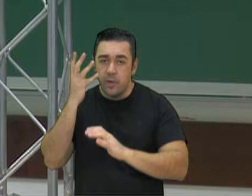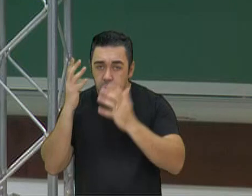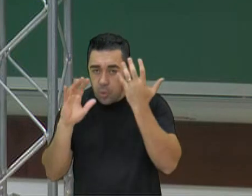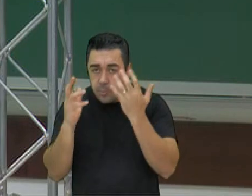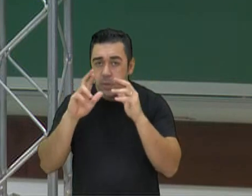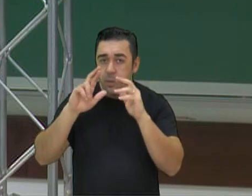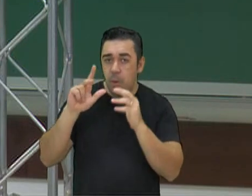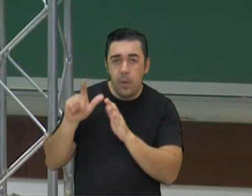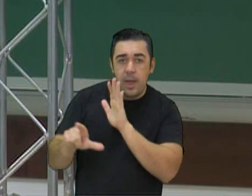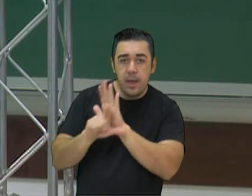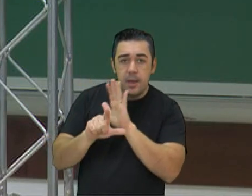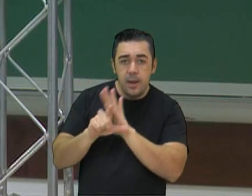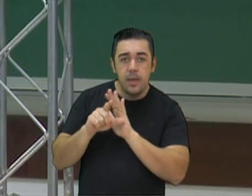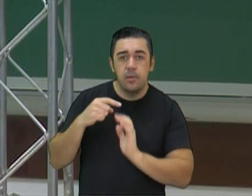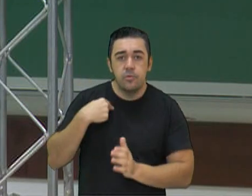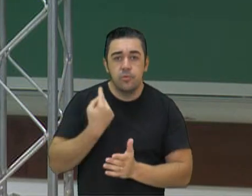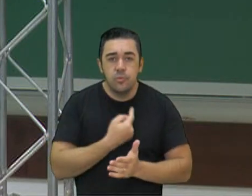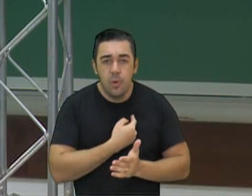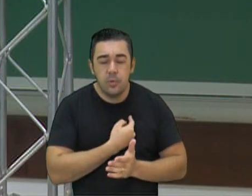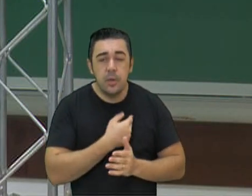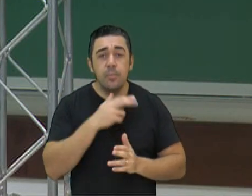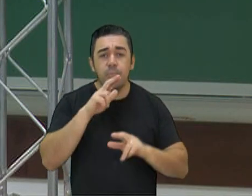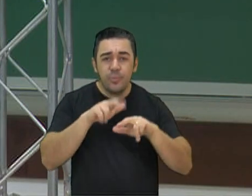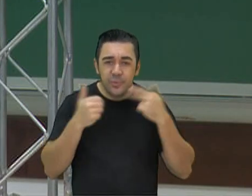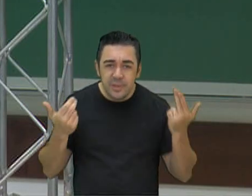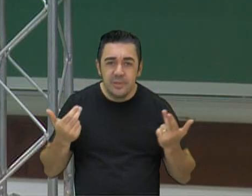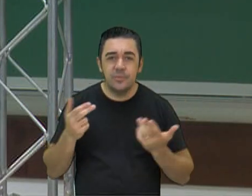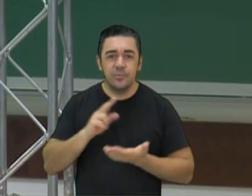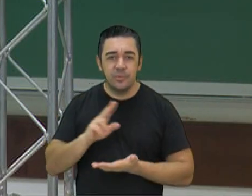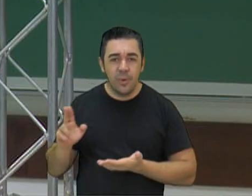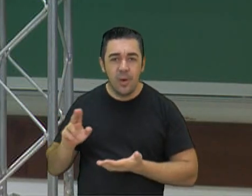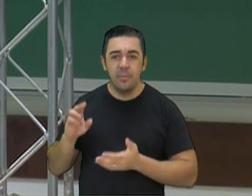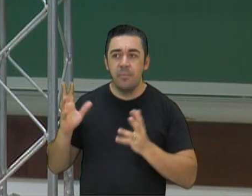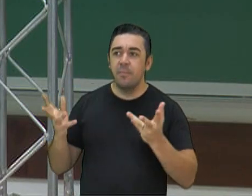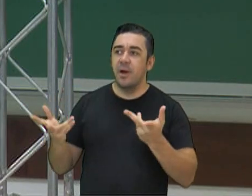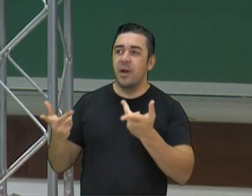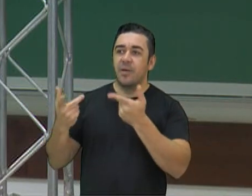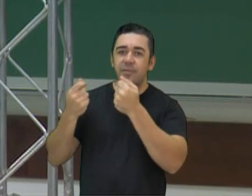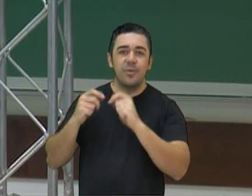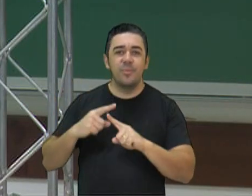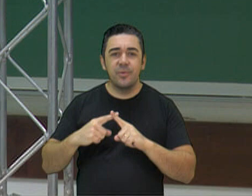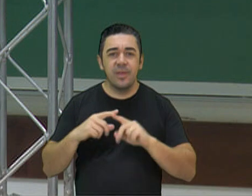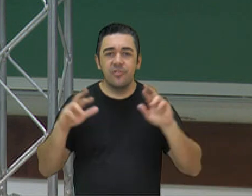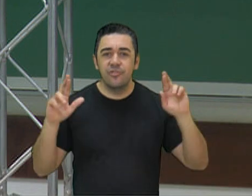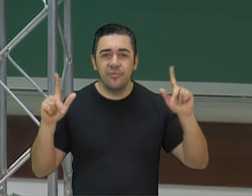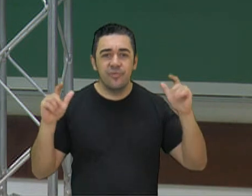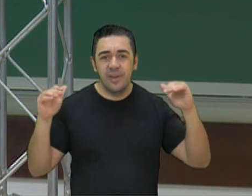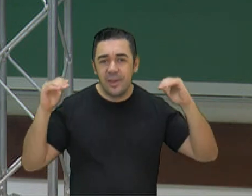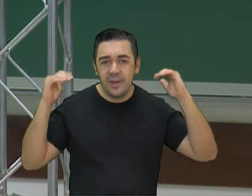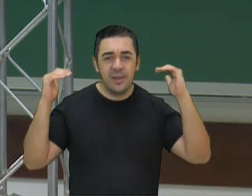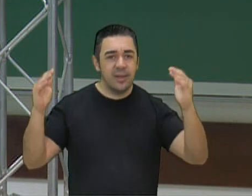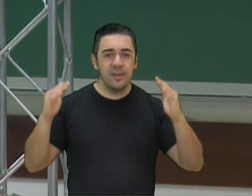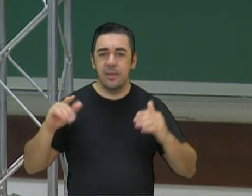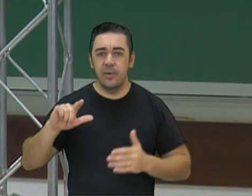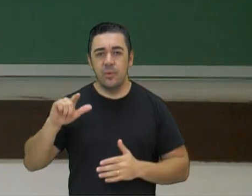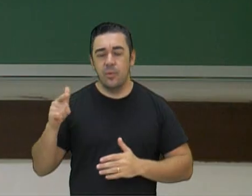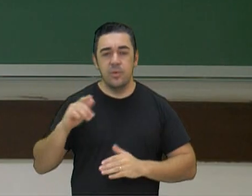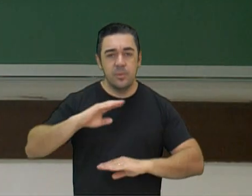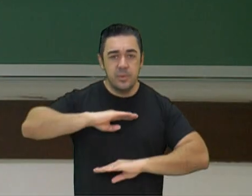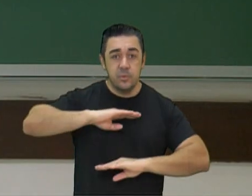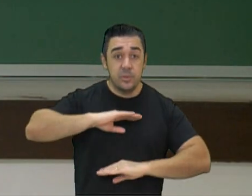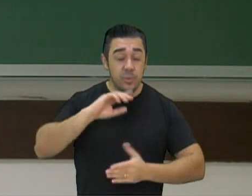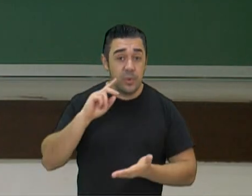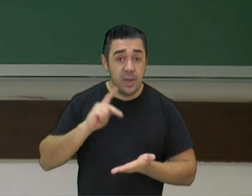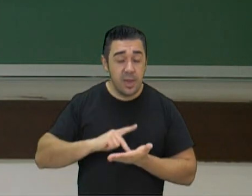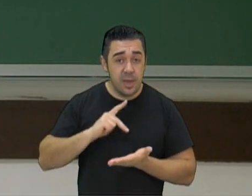leis naturais que regem o planeta, por isso que é chamado de maravilhoso, né? Porque foge daquela percepção do que seria uma situação